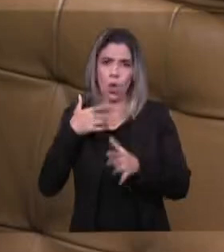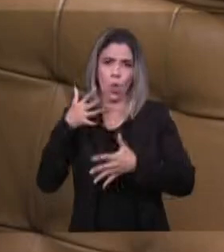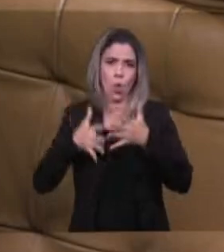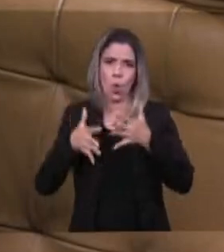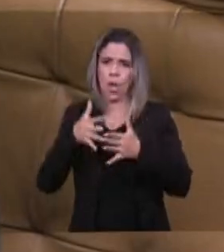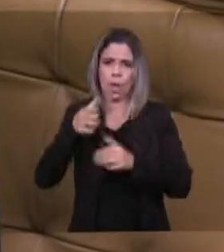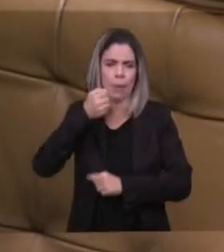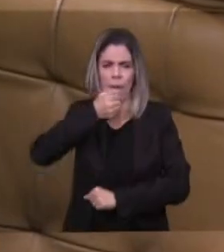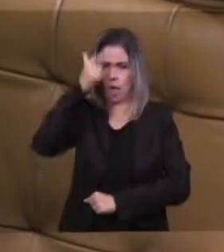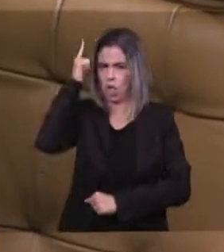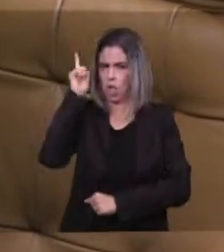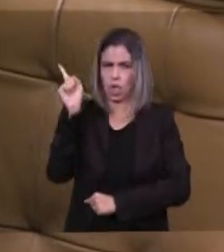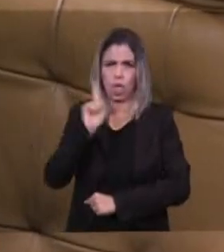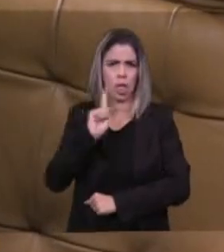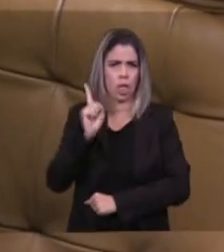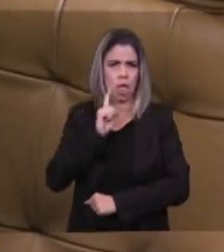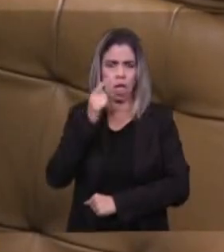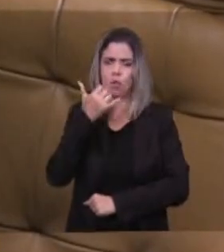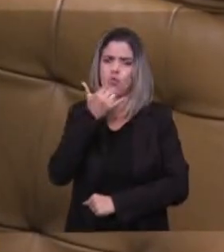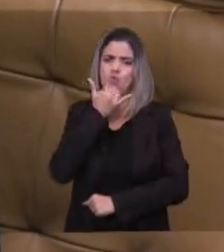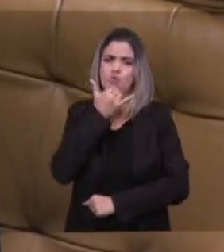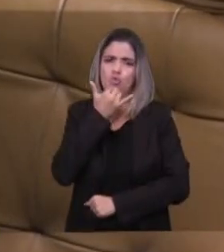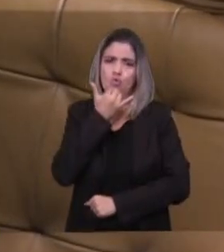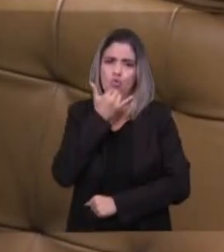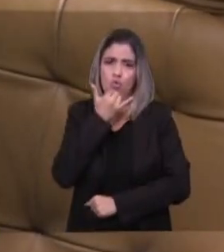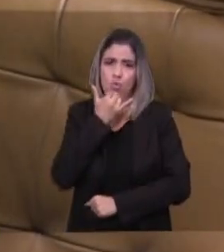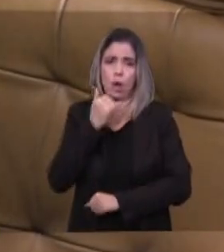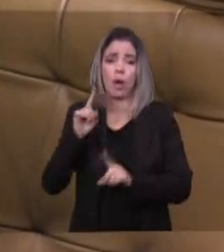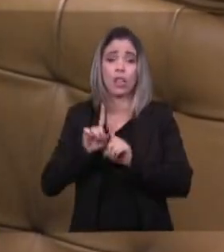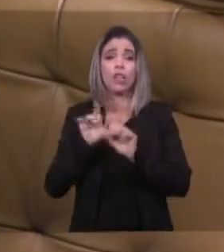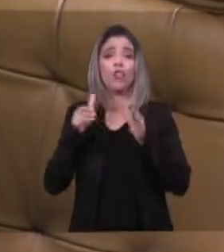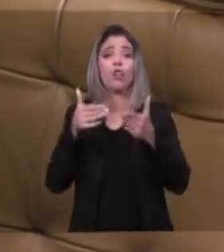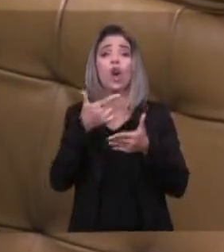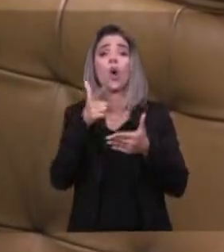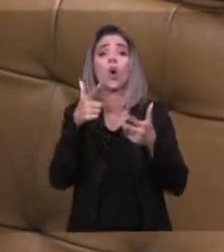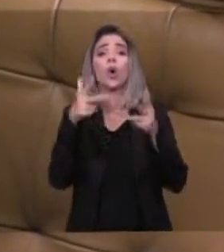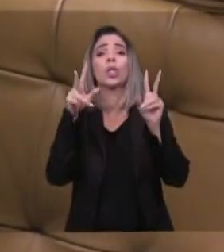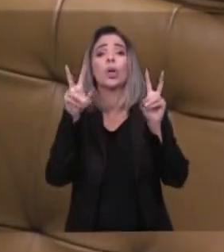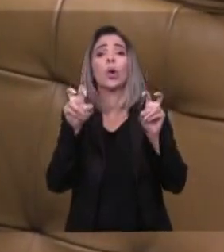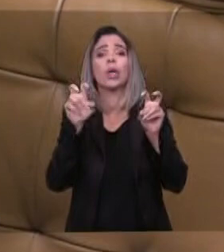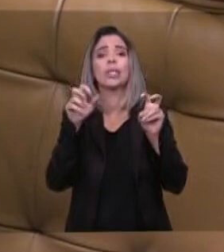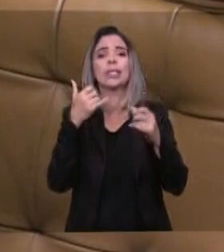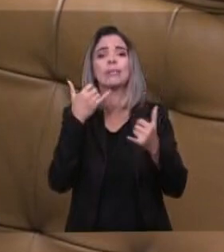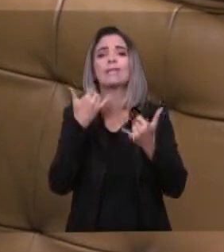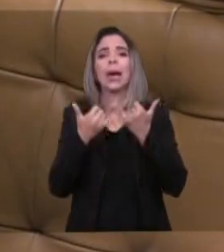mais, eu peço desculpas, num outro ponto, que me parece tabu.